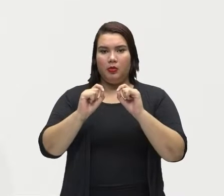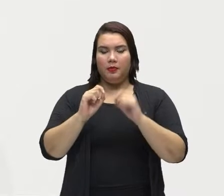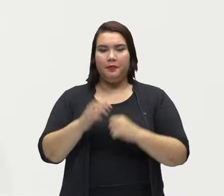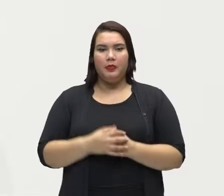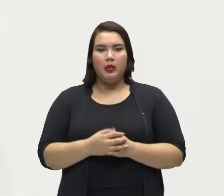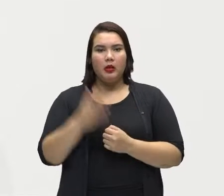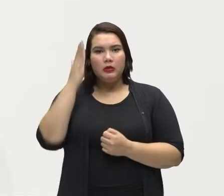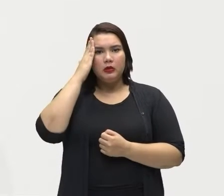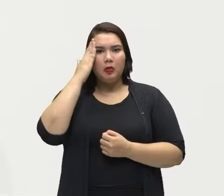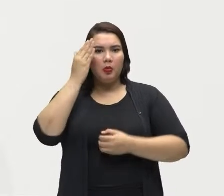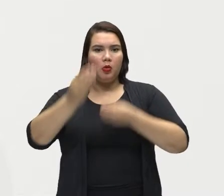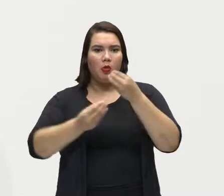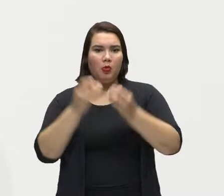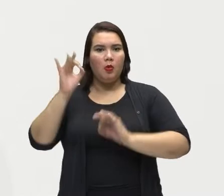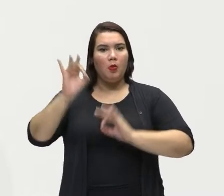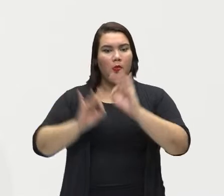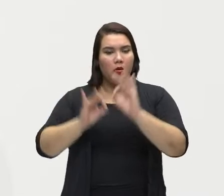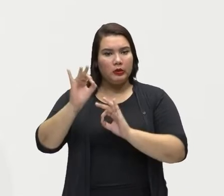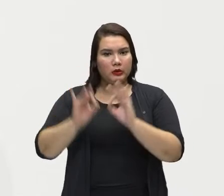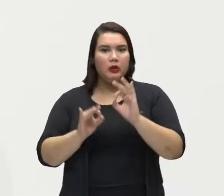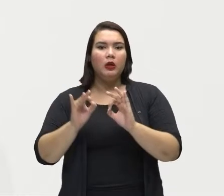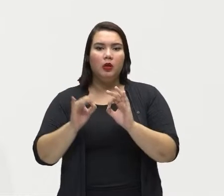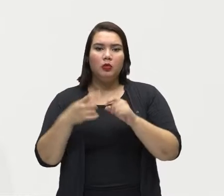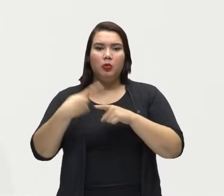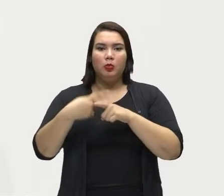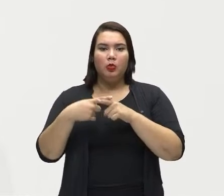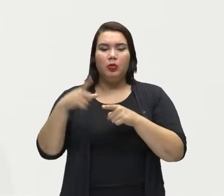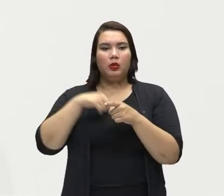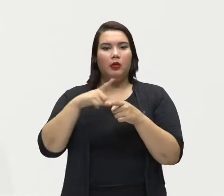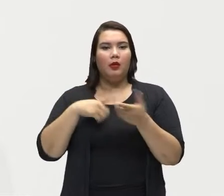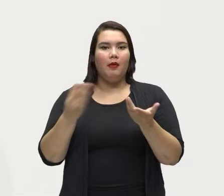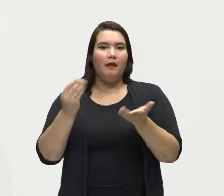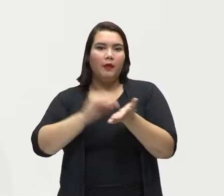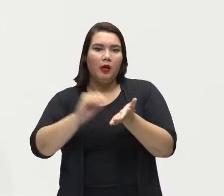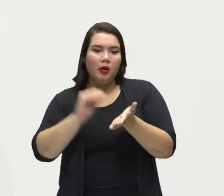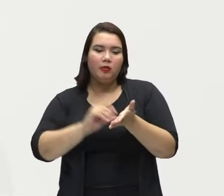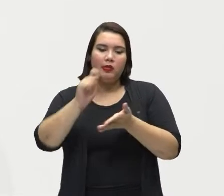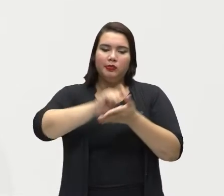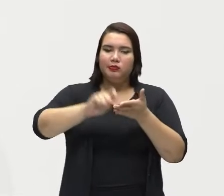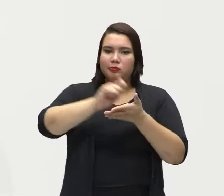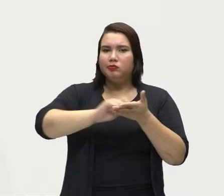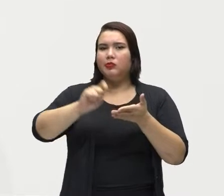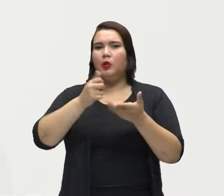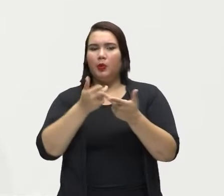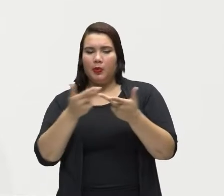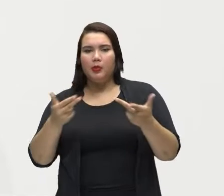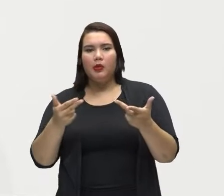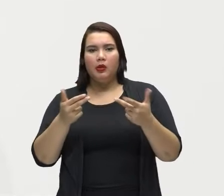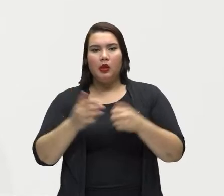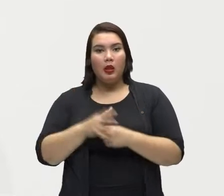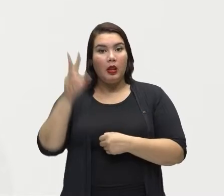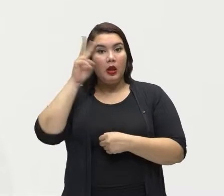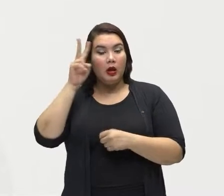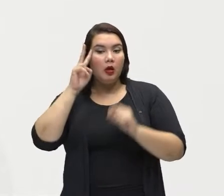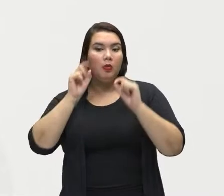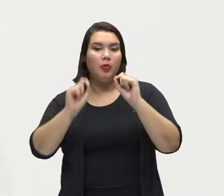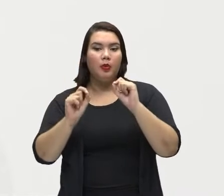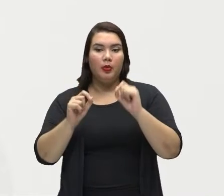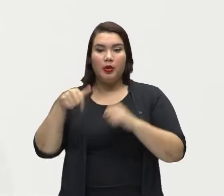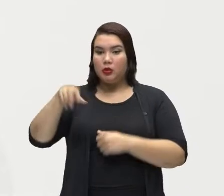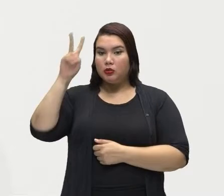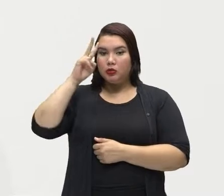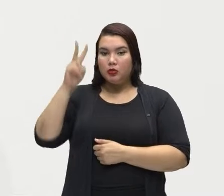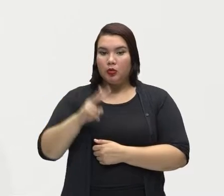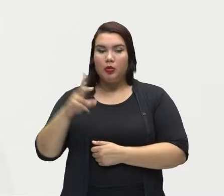sobre como foi esse processo de unificação por causa da falta da escrita, enfim. Lembrem-se que a história ela é feita através